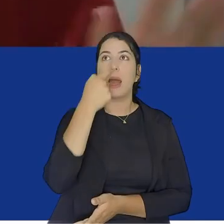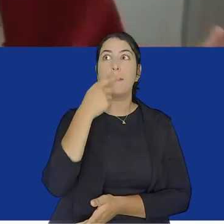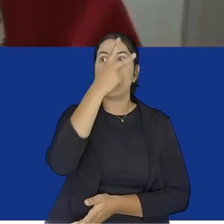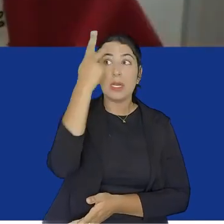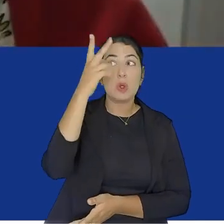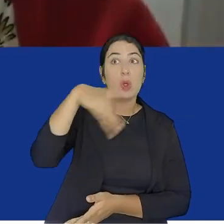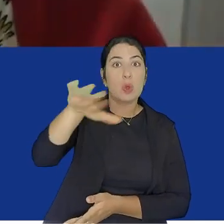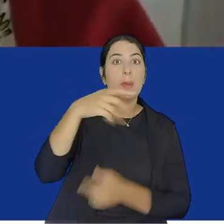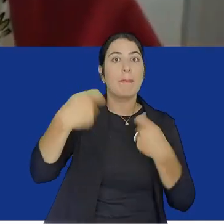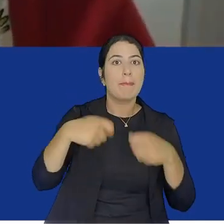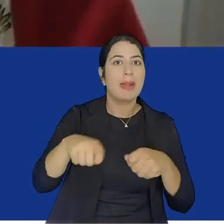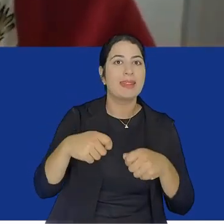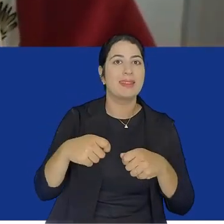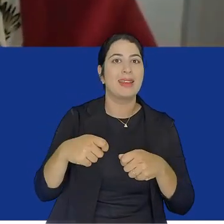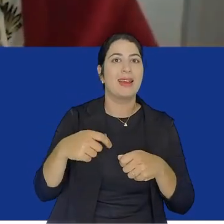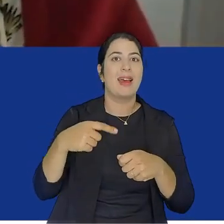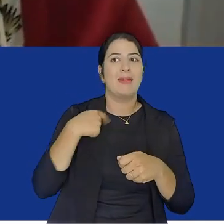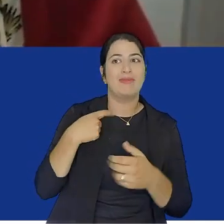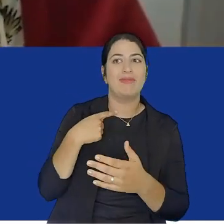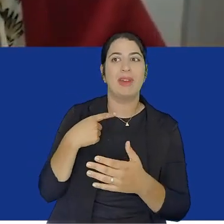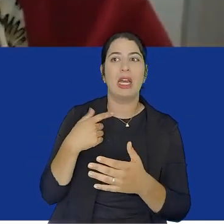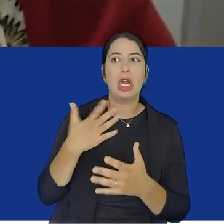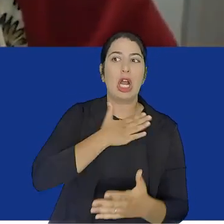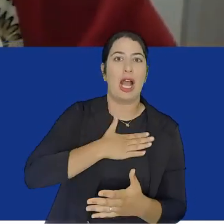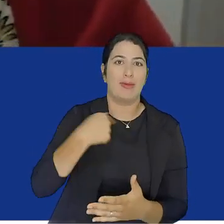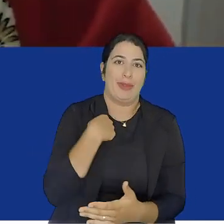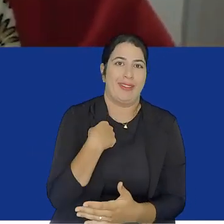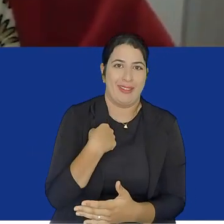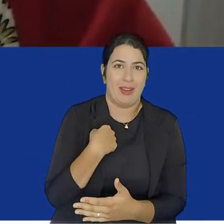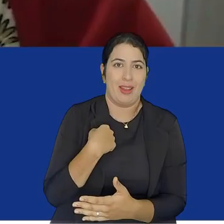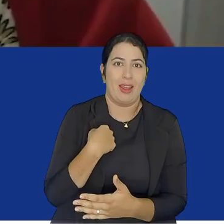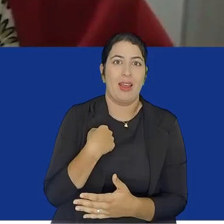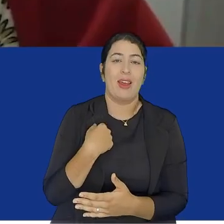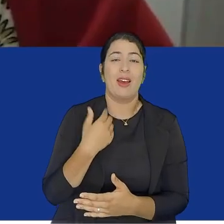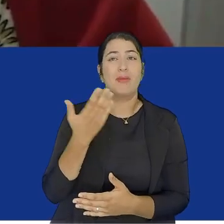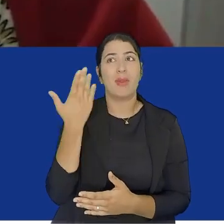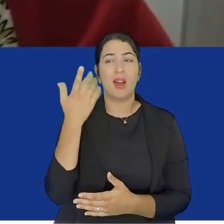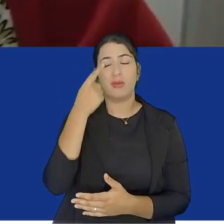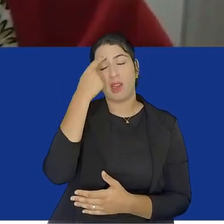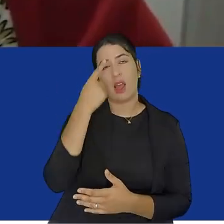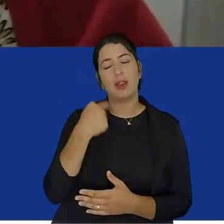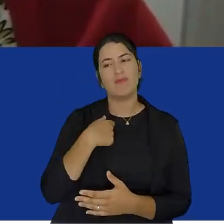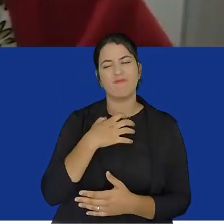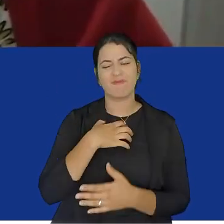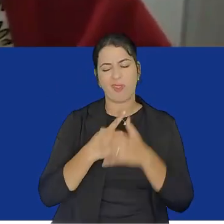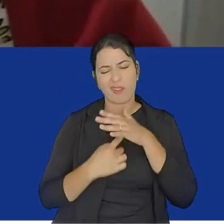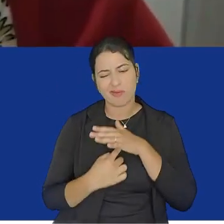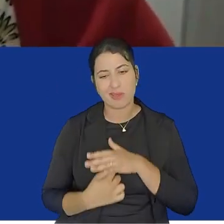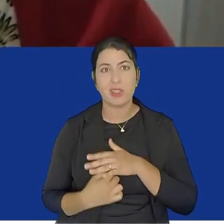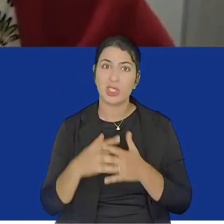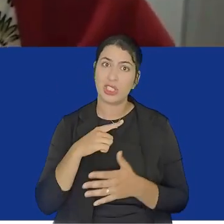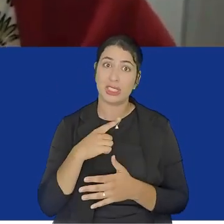Eu não sabia que eu tinha baixa autoestima, não sabia. Não sabia nada disso. Aí, de repente, dentro do processo